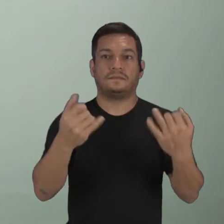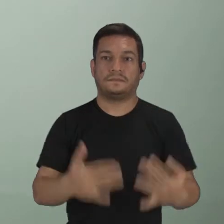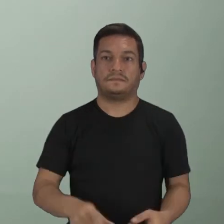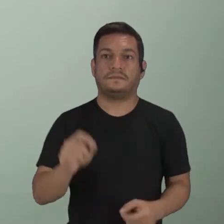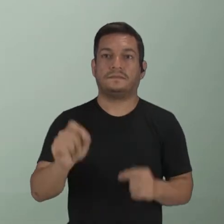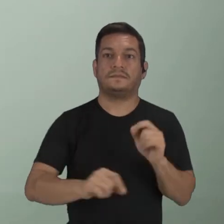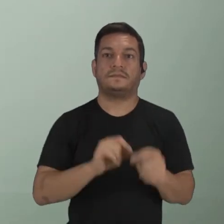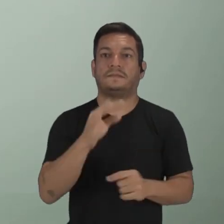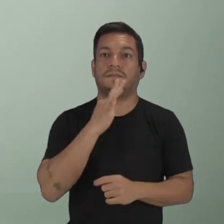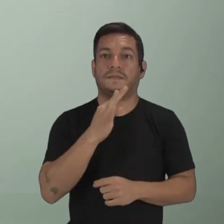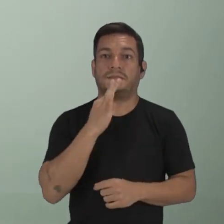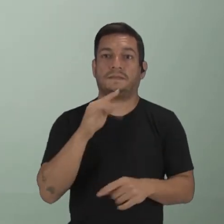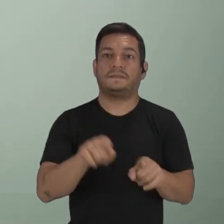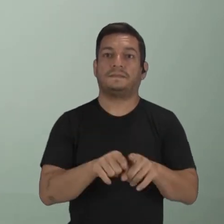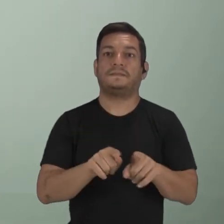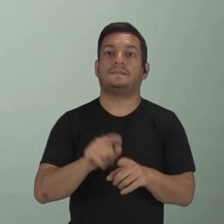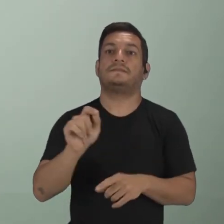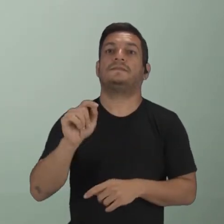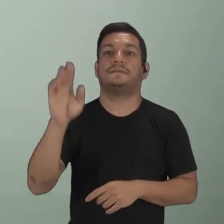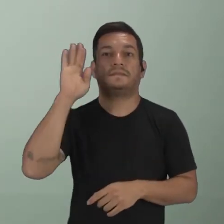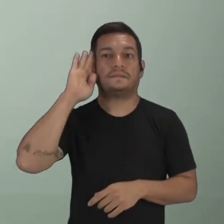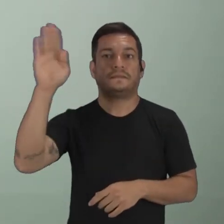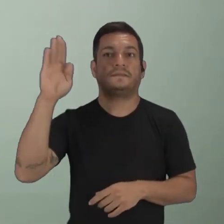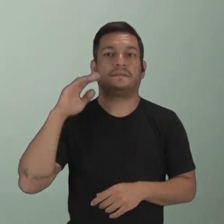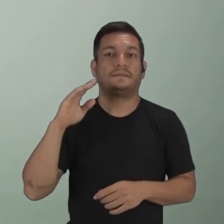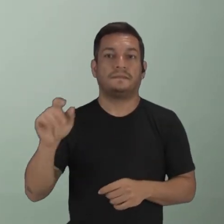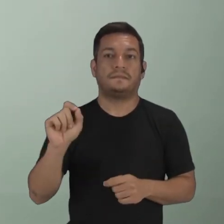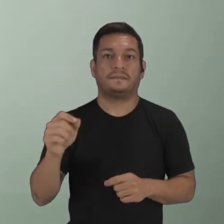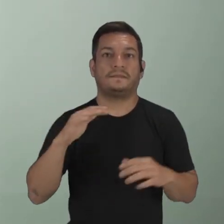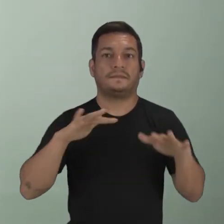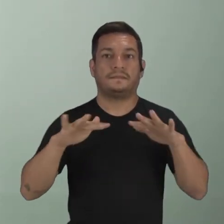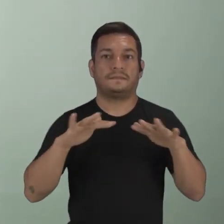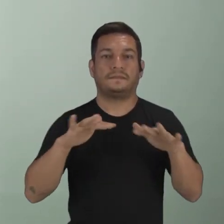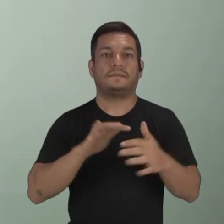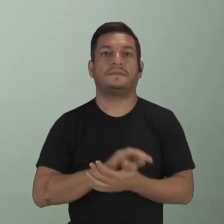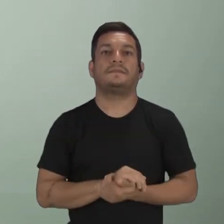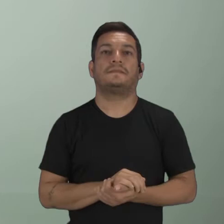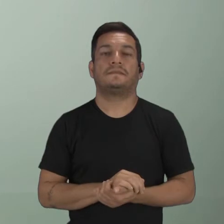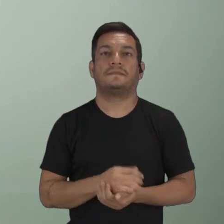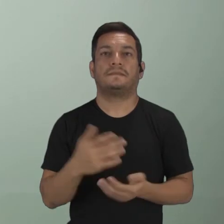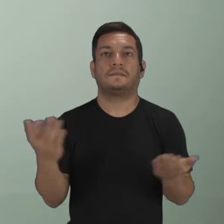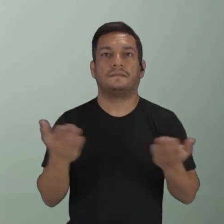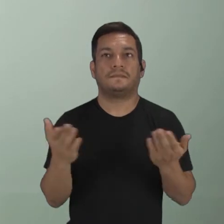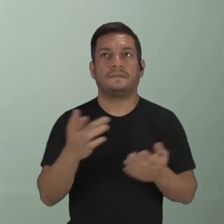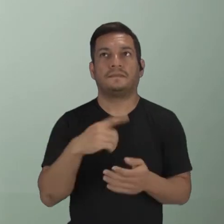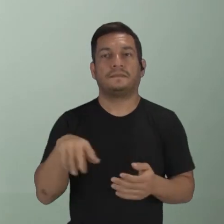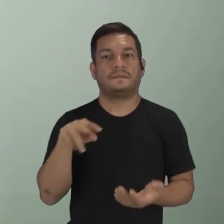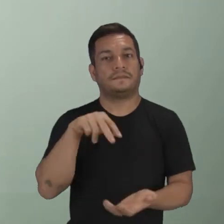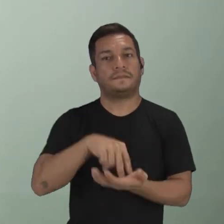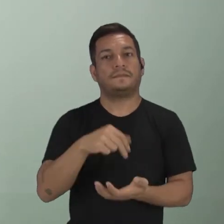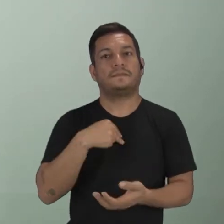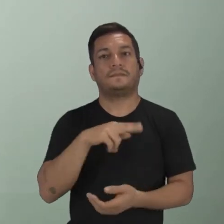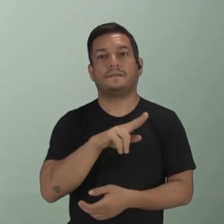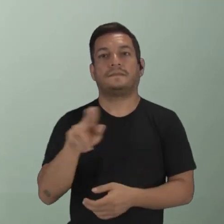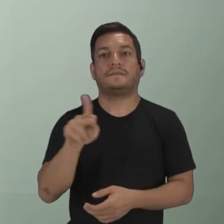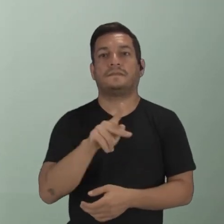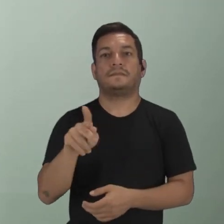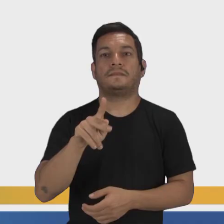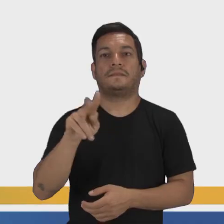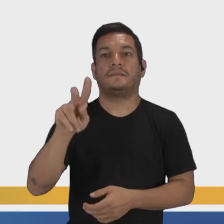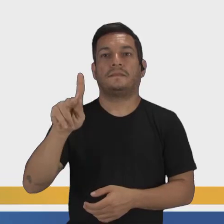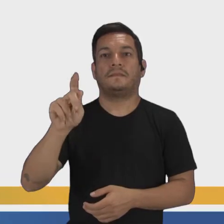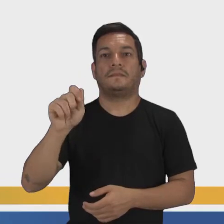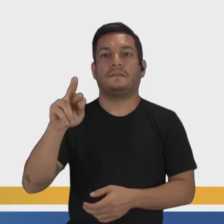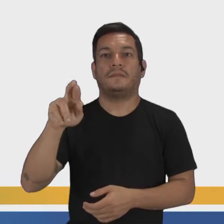também, conhecida também como o princípio fundamental da dinâmica. Estou hoje com vocês aqui e me chamo professora